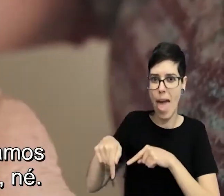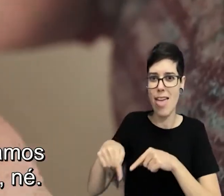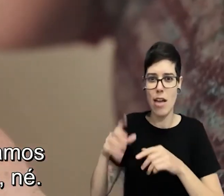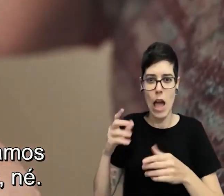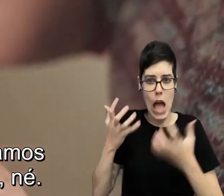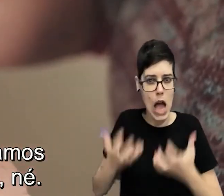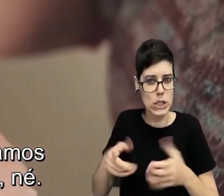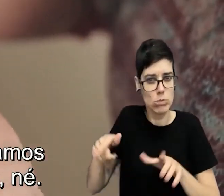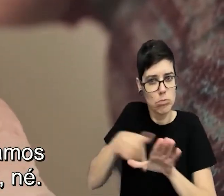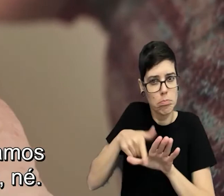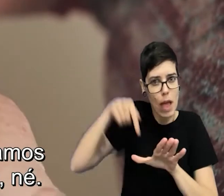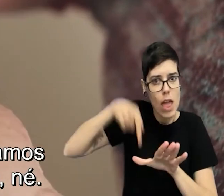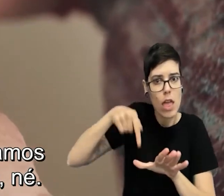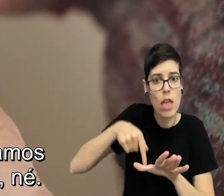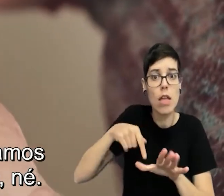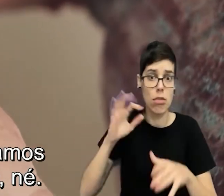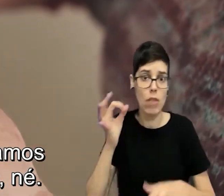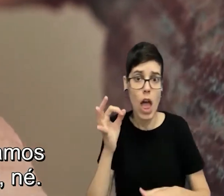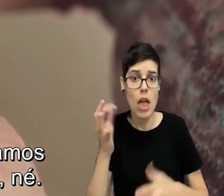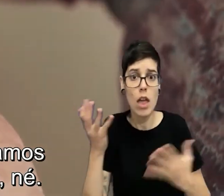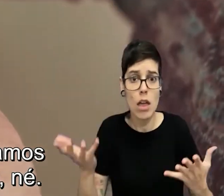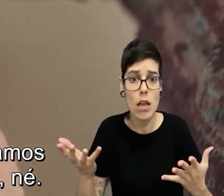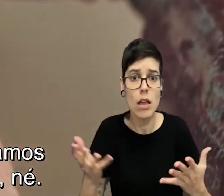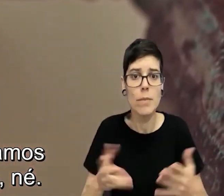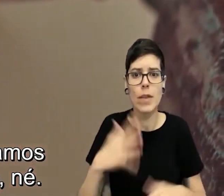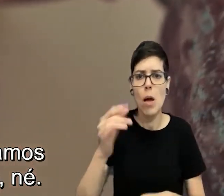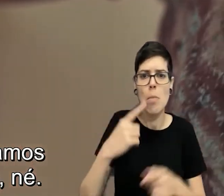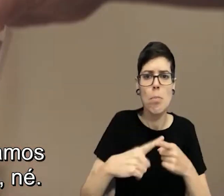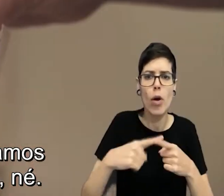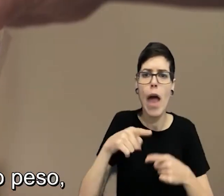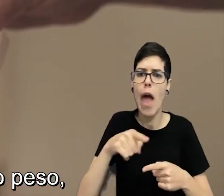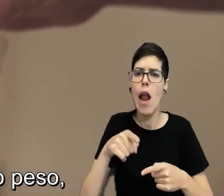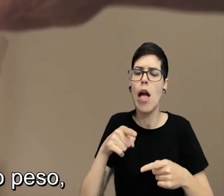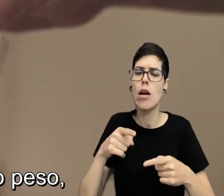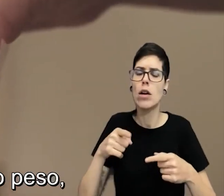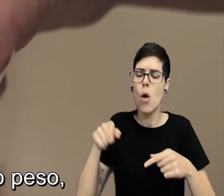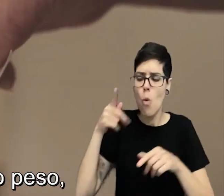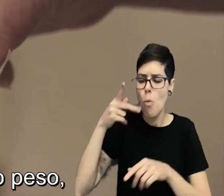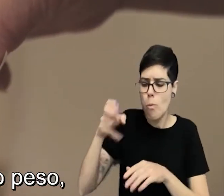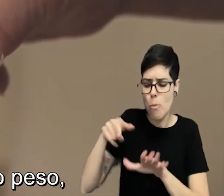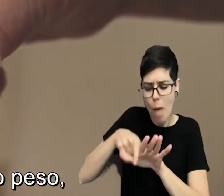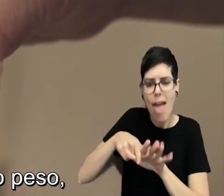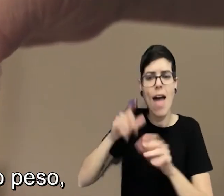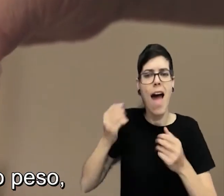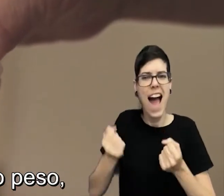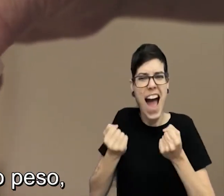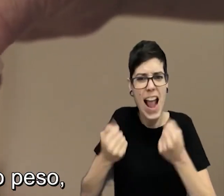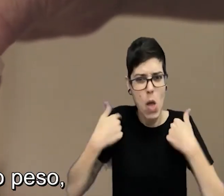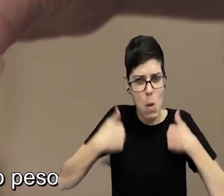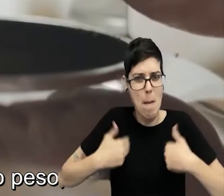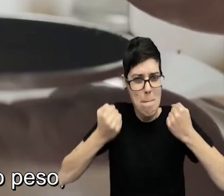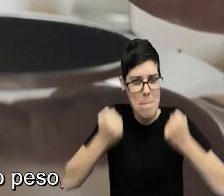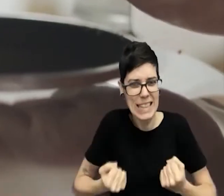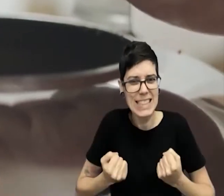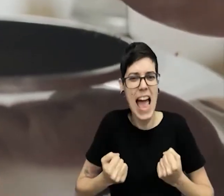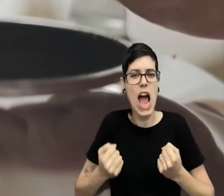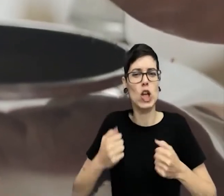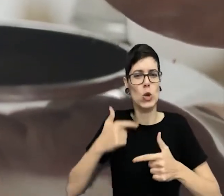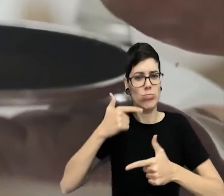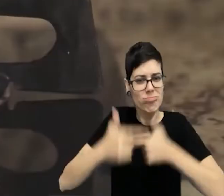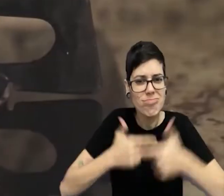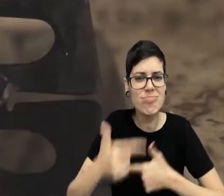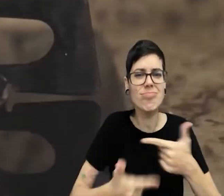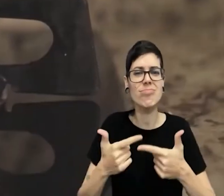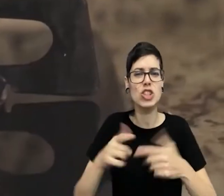que mais se sacrifica, digamos assim, né, é os nossos pés, né? Porque eles carregam o nosso peso, né, do